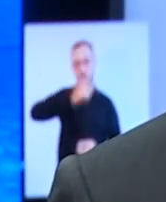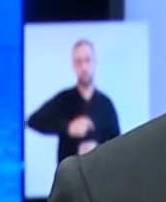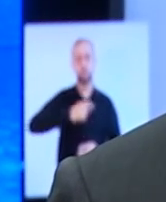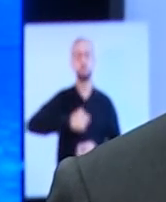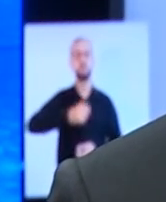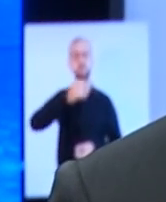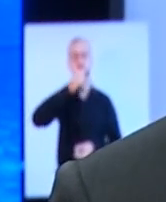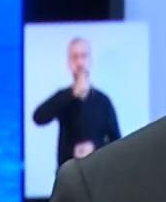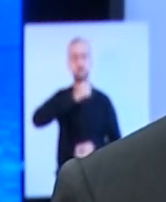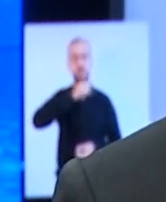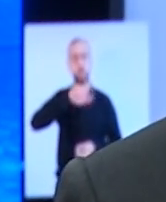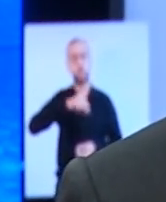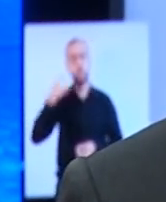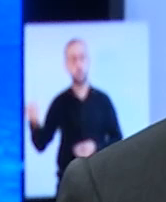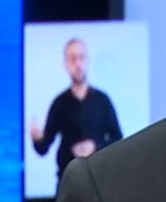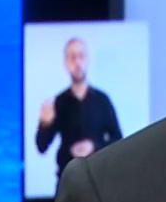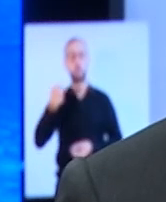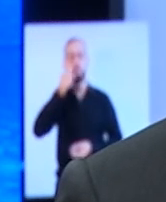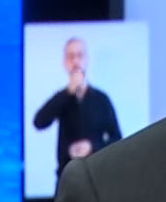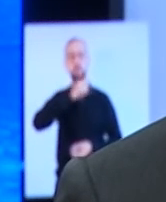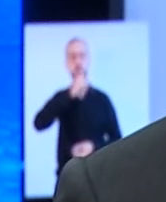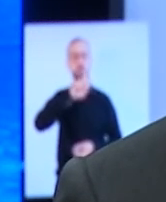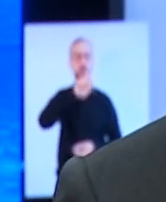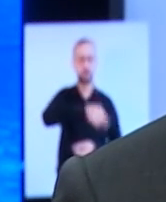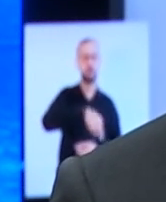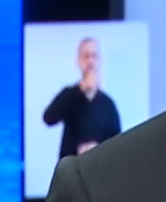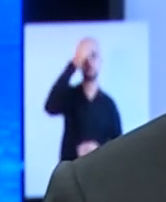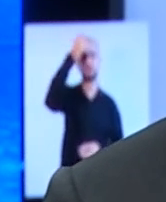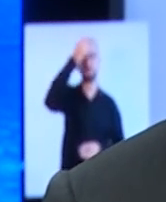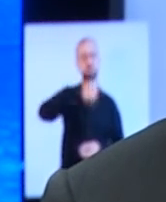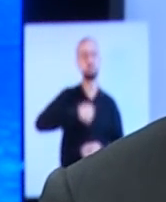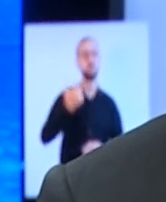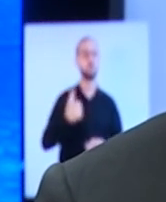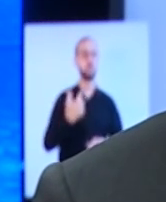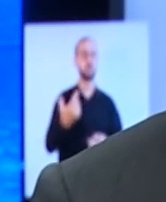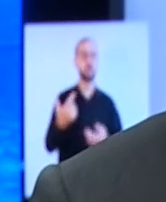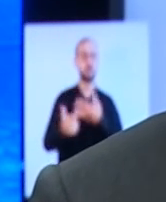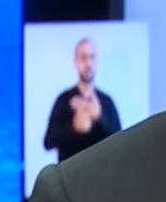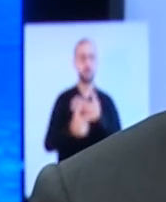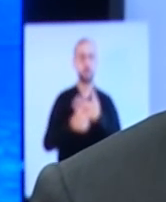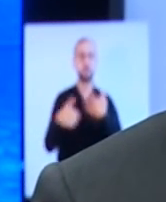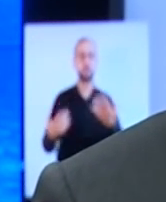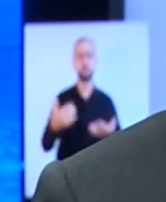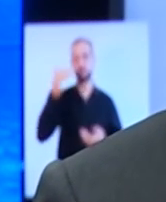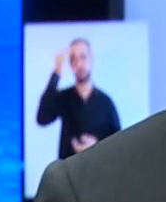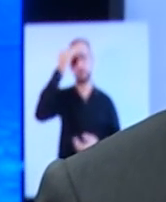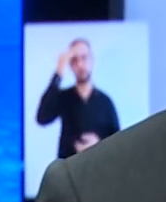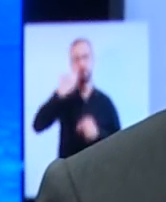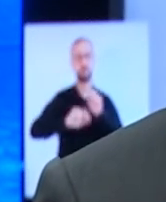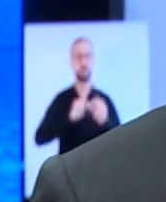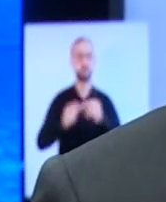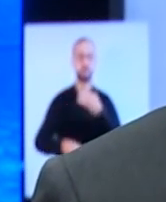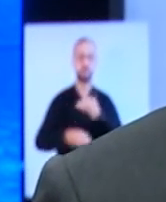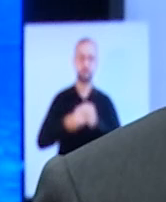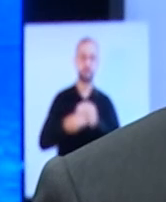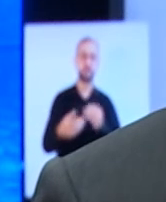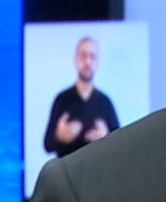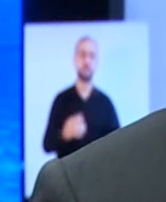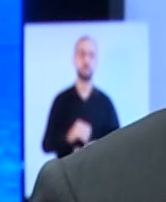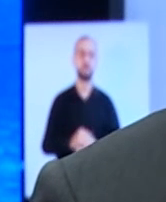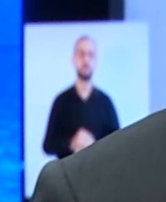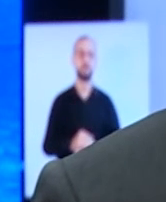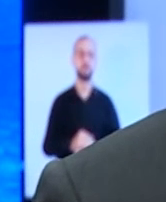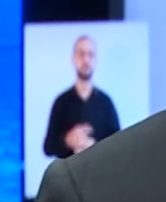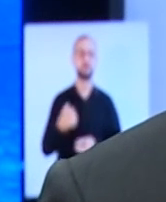será realizado um workshop para capacitação dos conselheiros estaduais e às 14 horas, no Centro de Convivência Vovó Ziza, será realizado